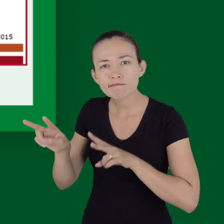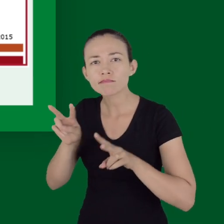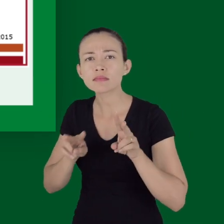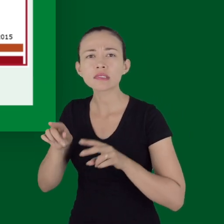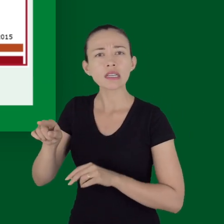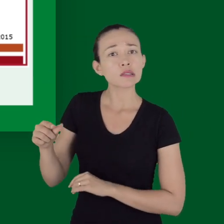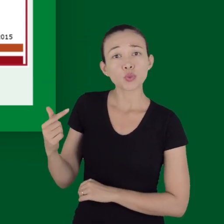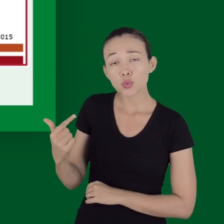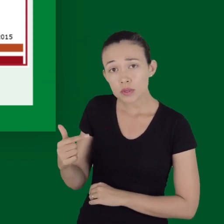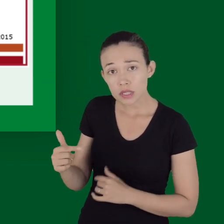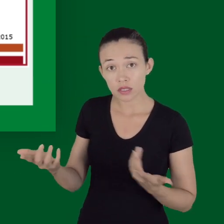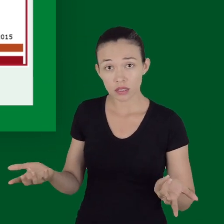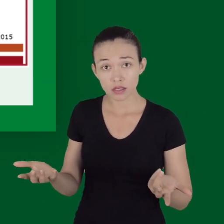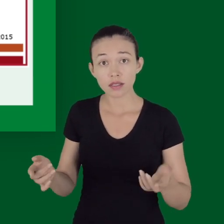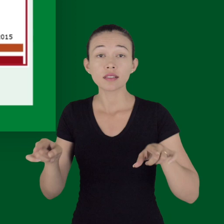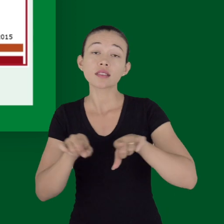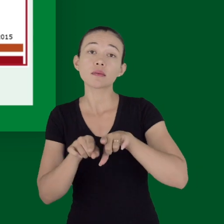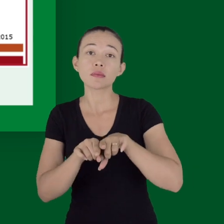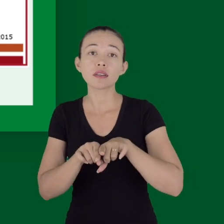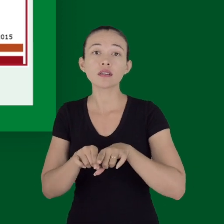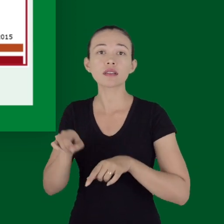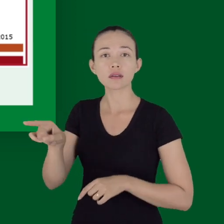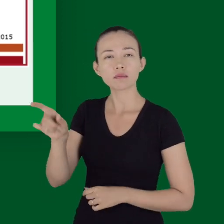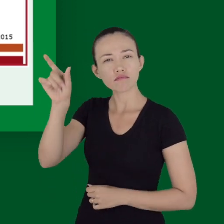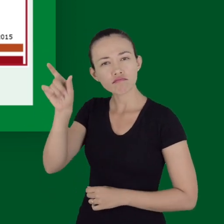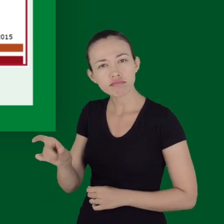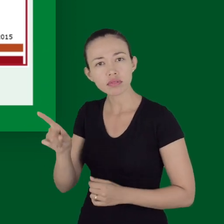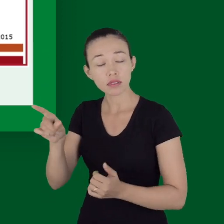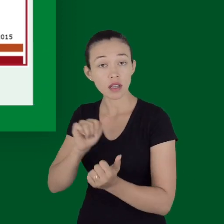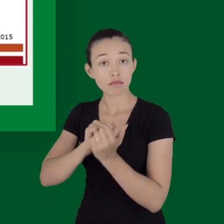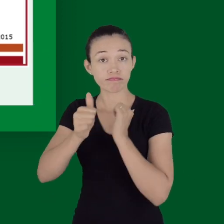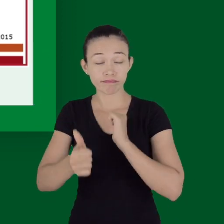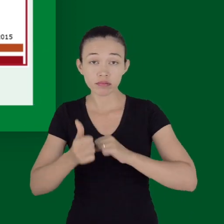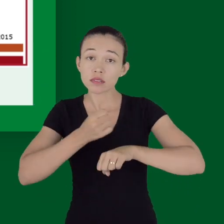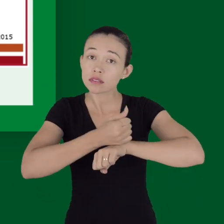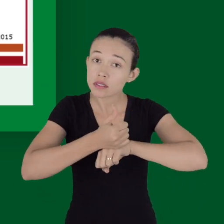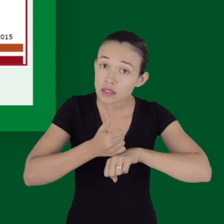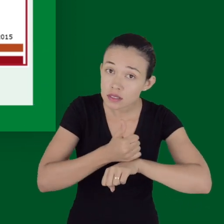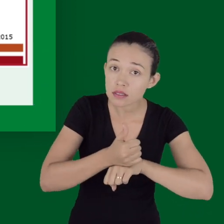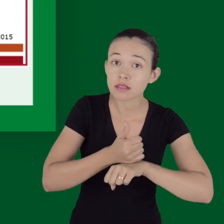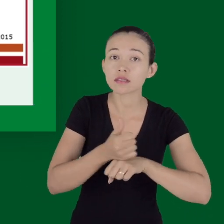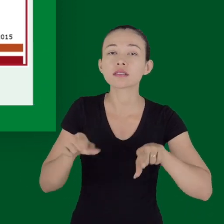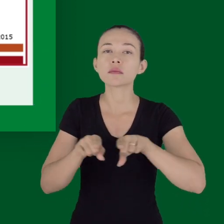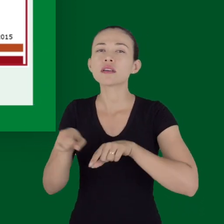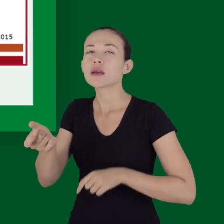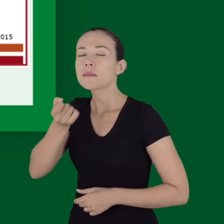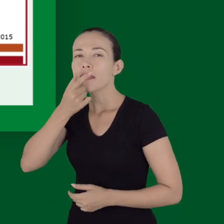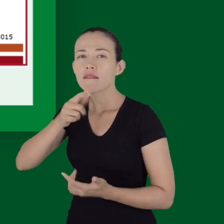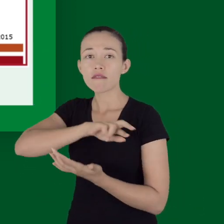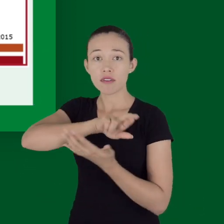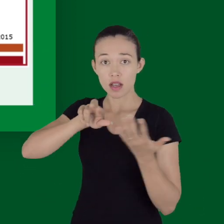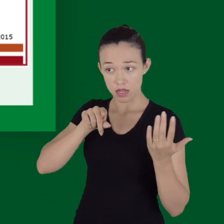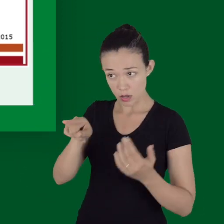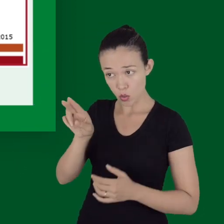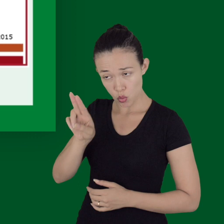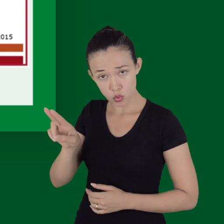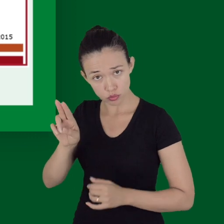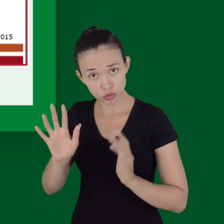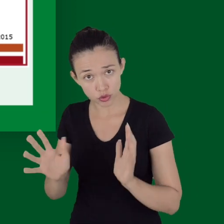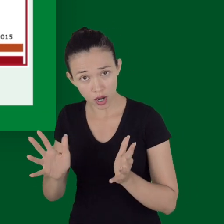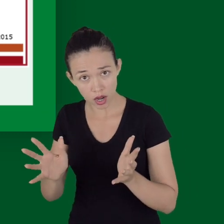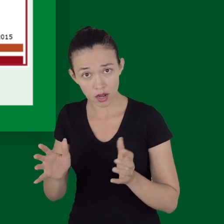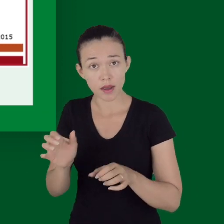assintomáticos, geralmente é ocasionado ou o paciente atleta, ou quando o paciente faz uso de beta-bloqueador, a gente não